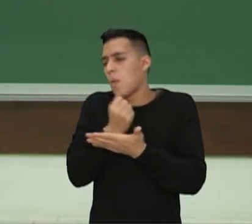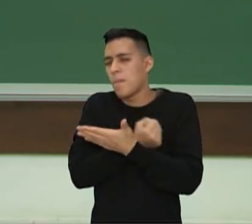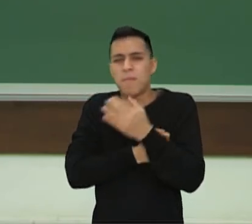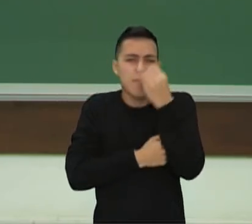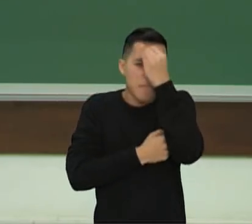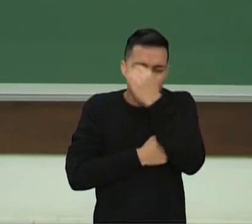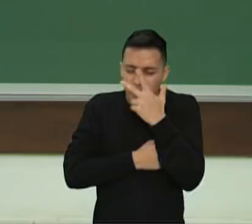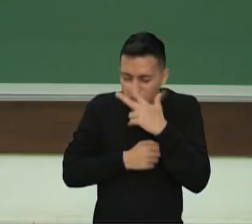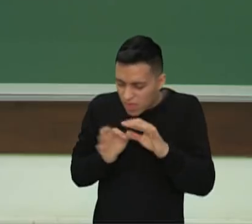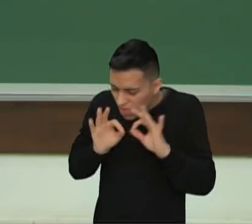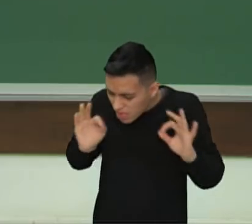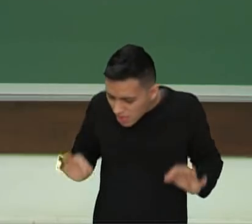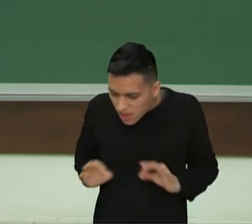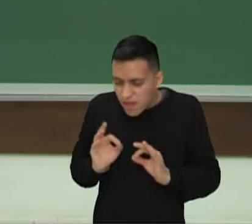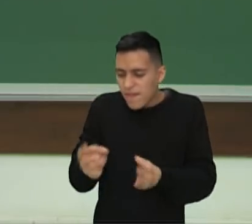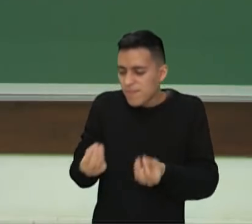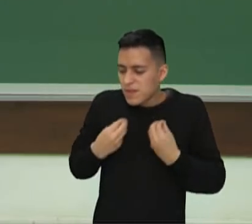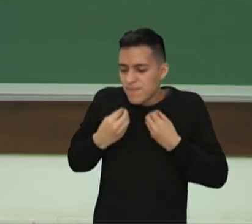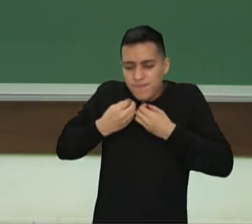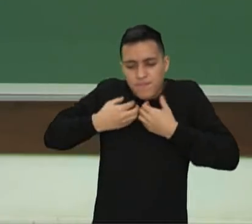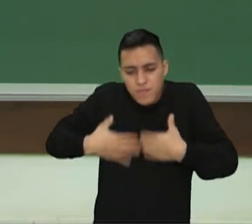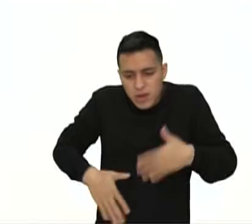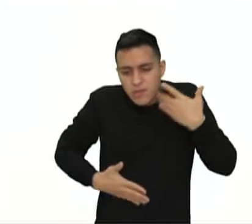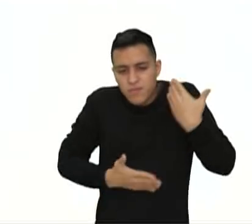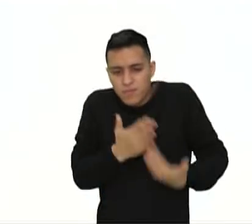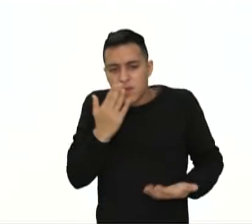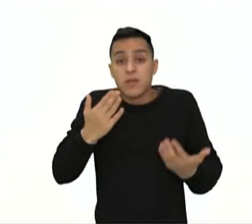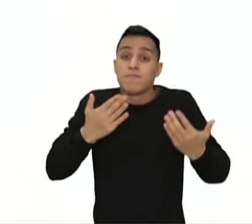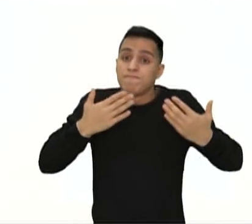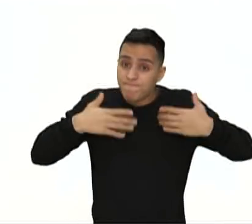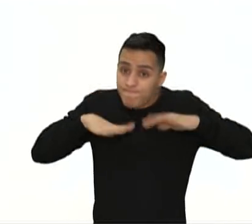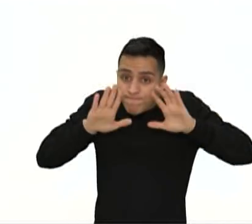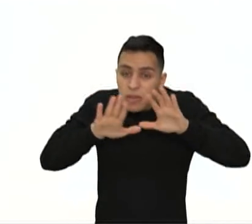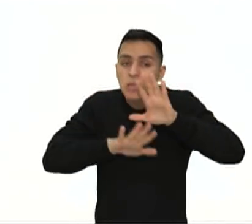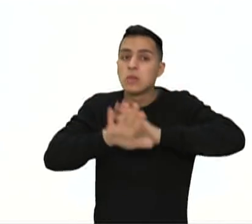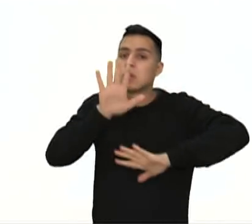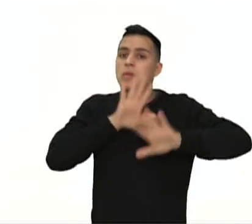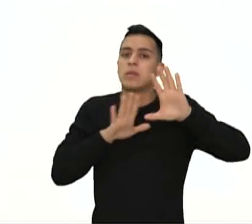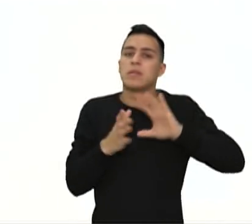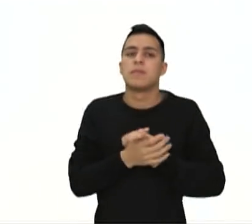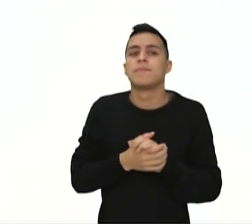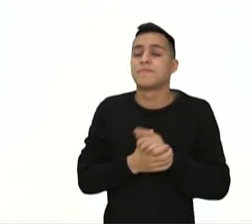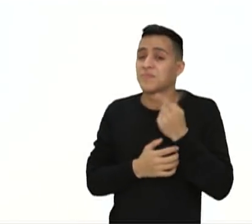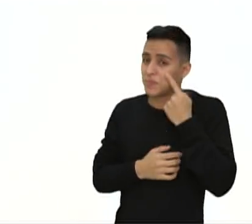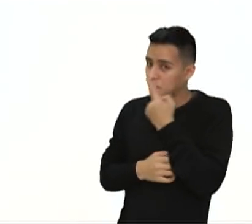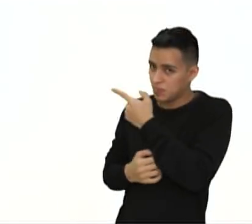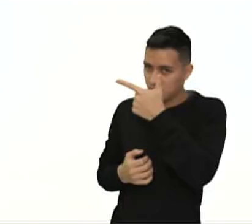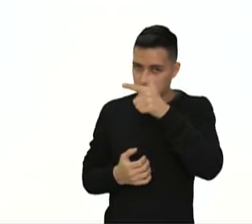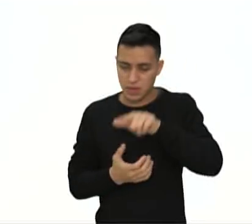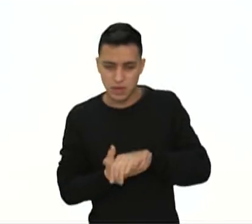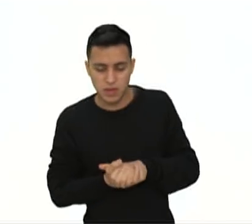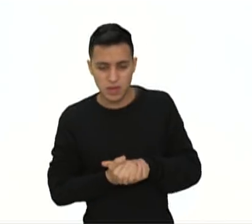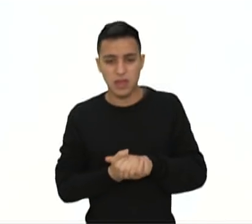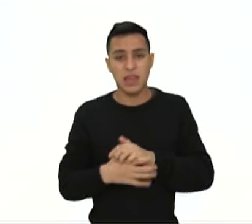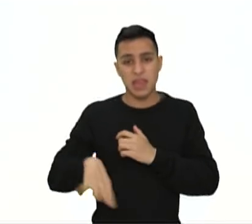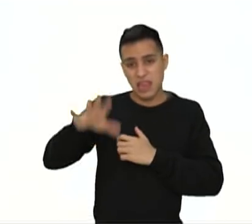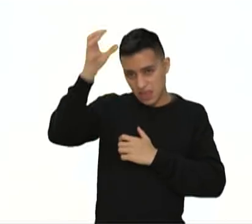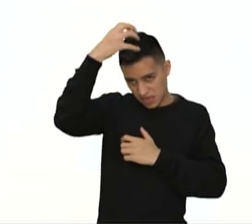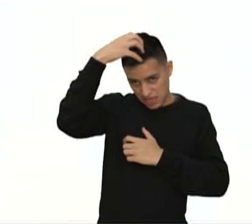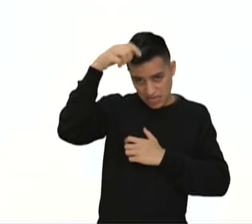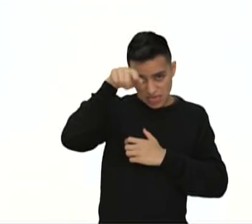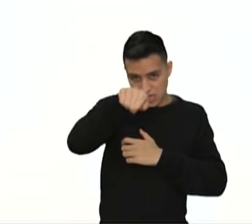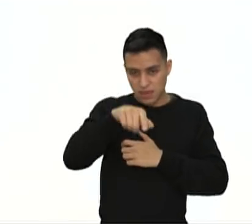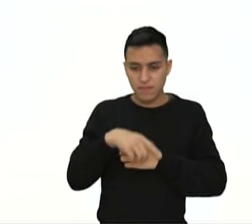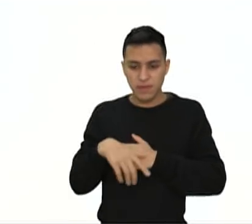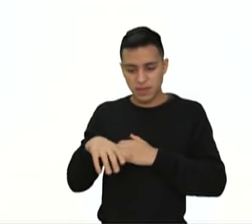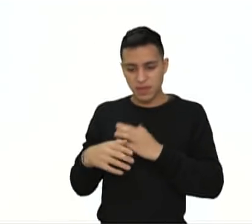bobas, simples ali, que vai te levar à derrota. Então, cuidado com isso. Mais uma jogada. Atacar o rei adversário com o próprio